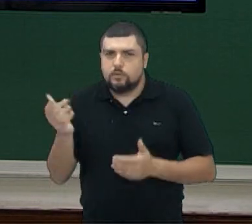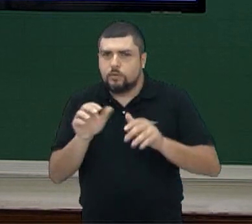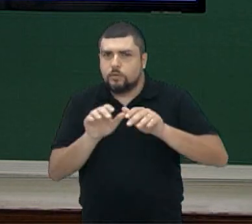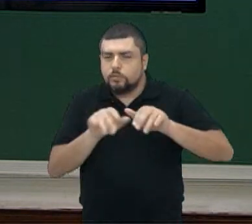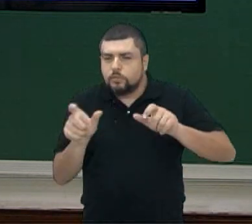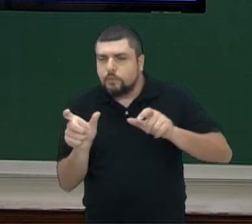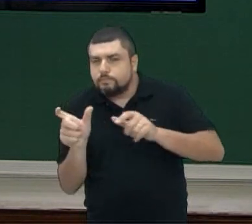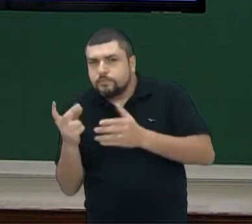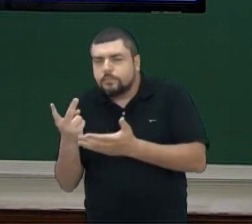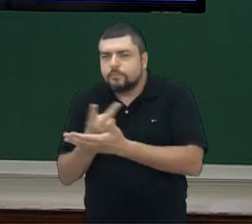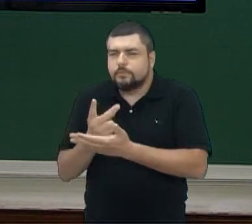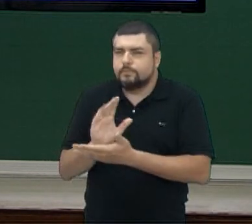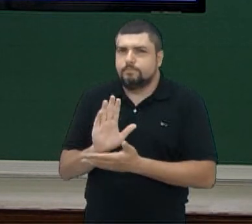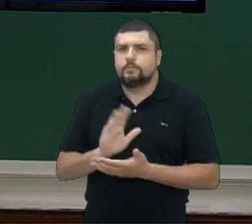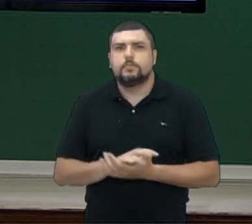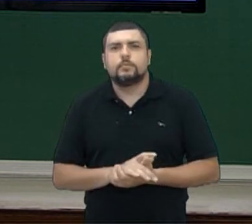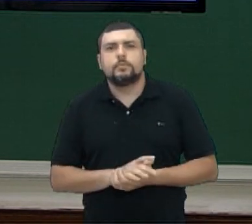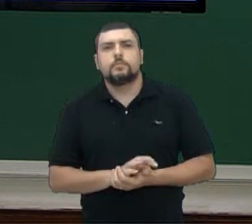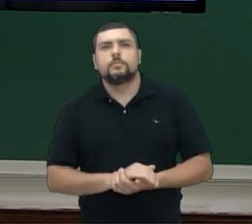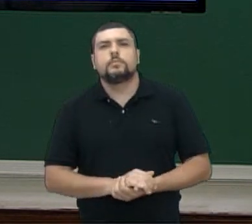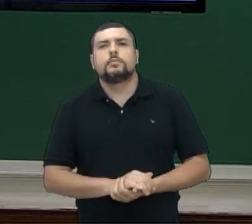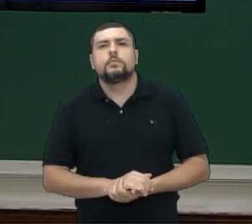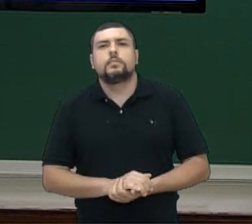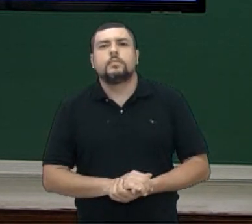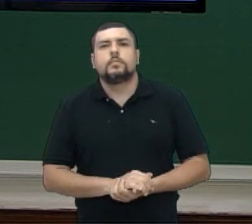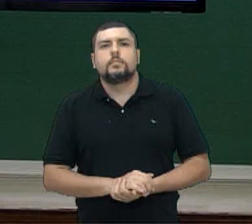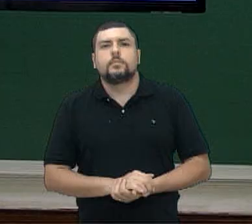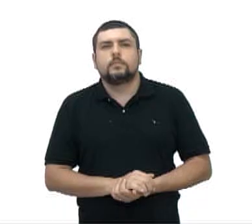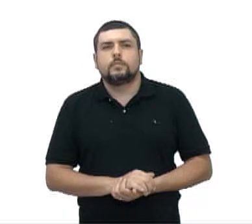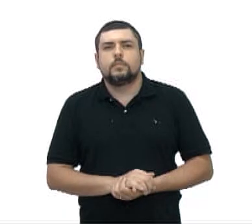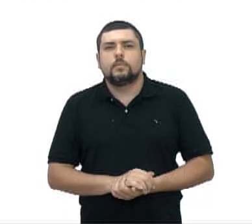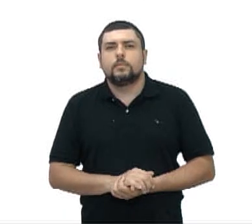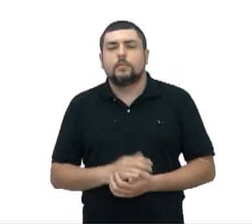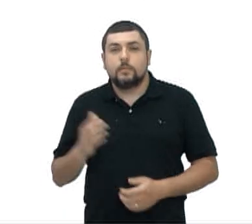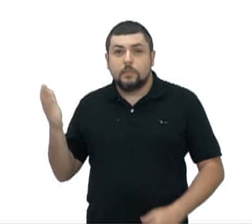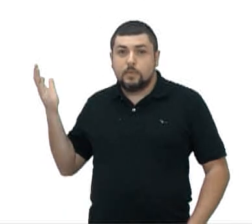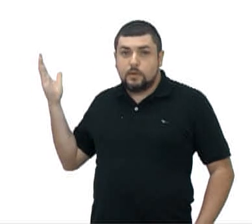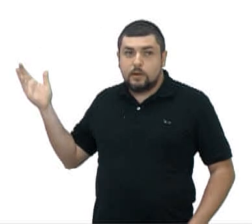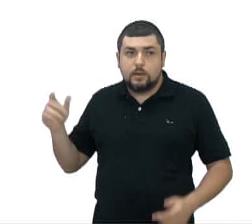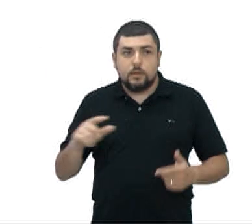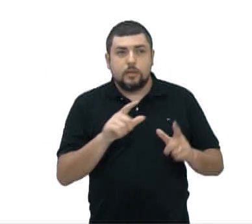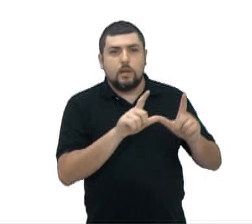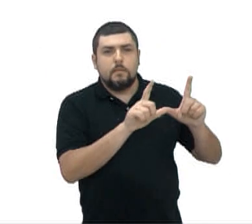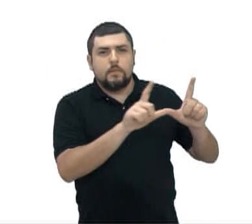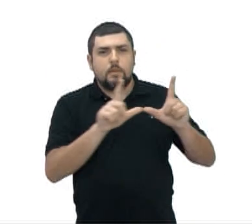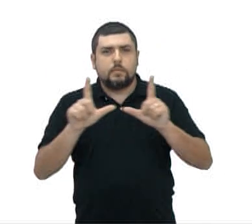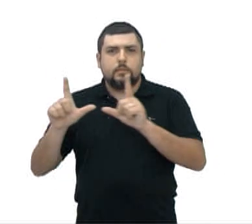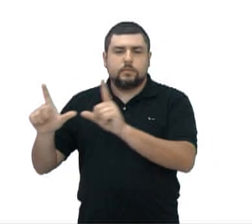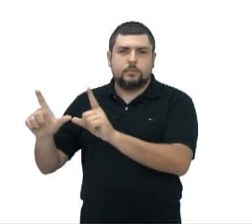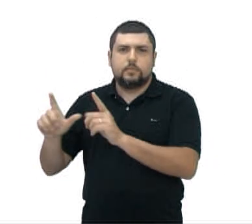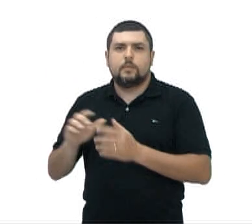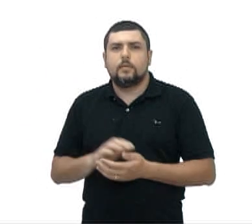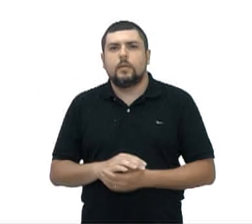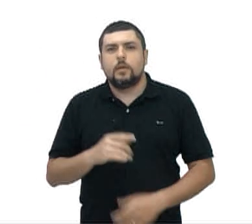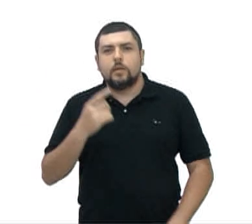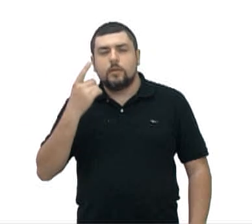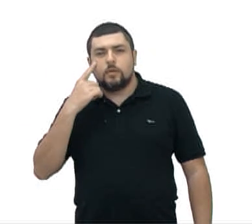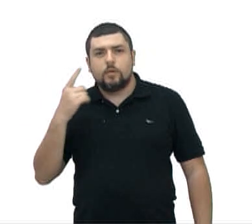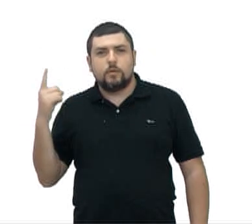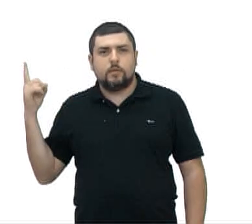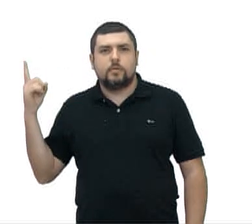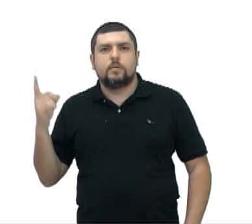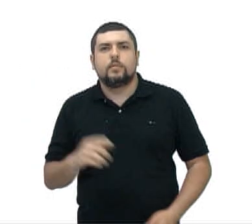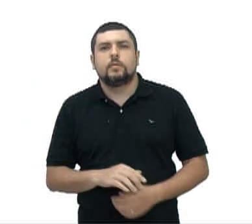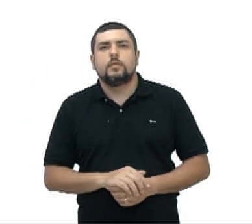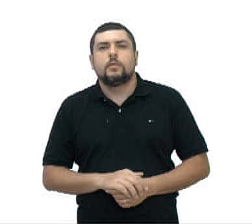equívoco. Beleza. Aqui está a nossa tirinha, né? Então, como nós já sabemos, o primeiro quadrinho